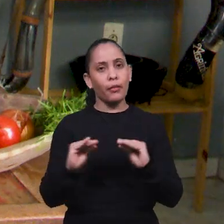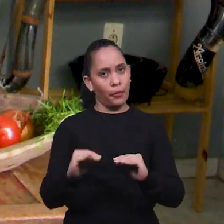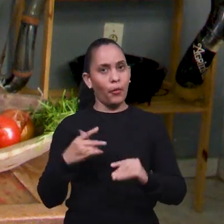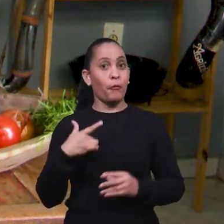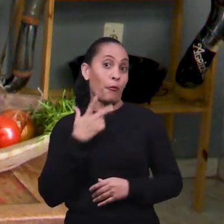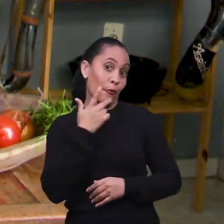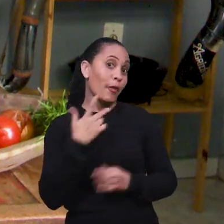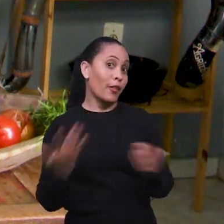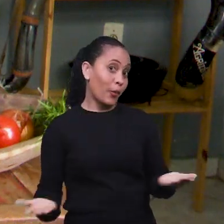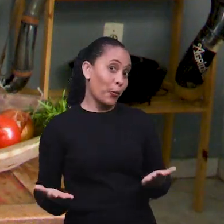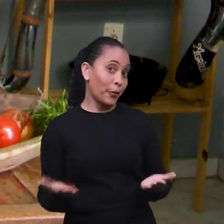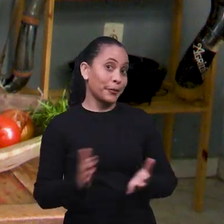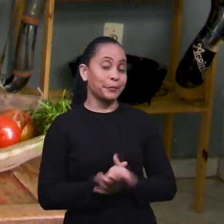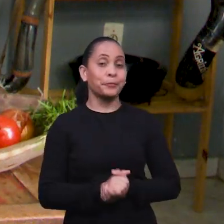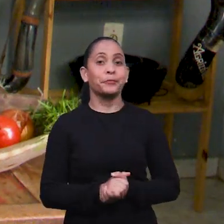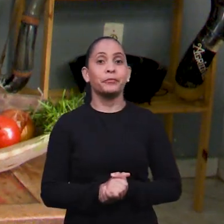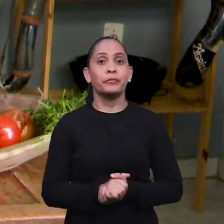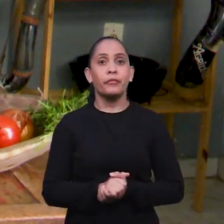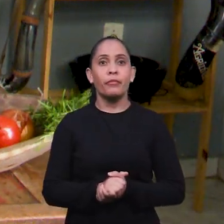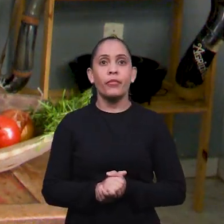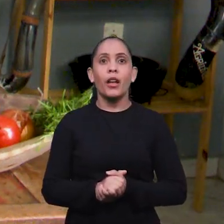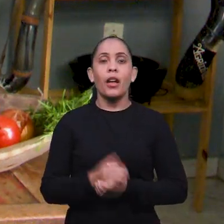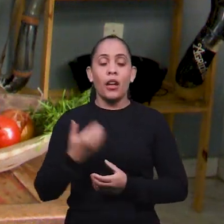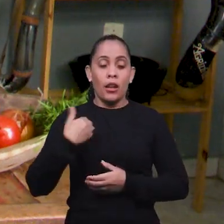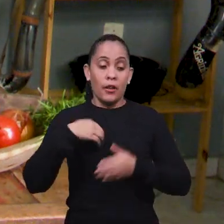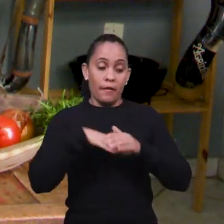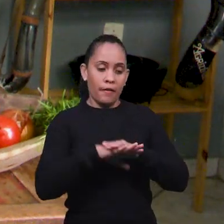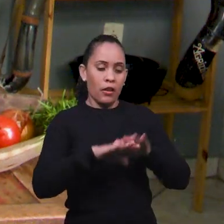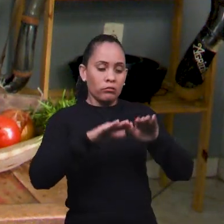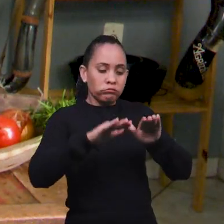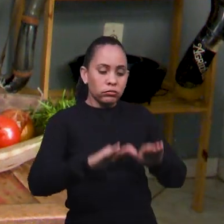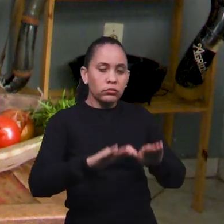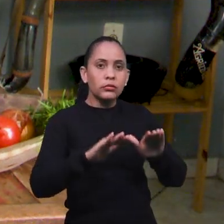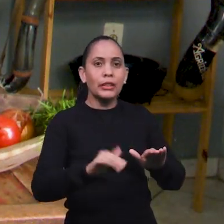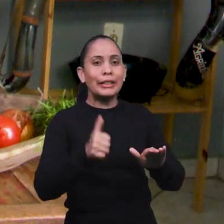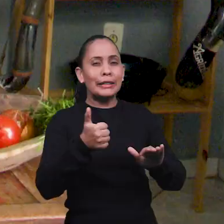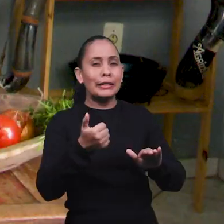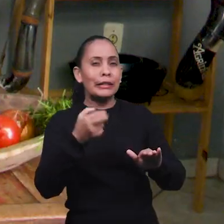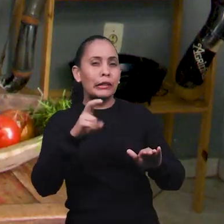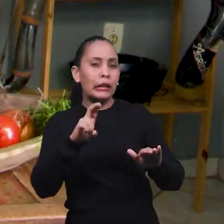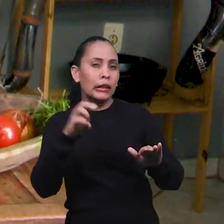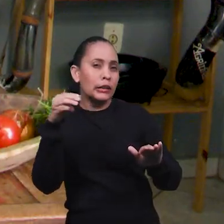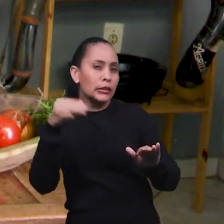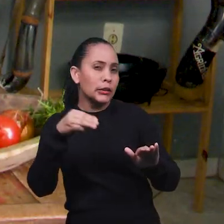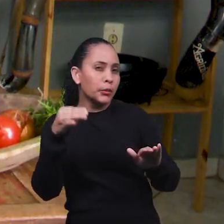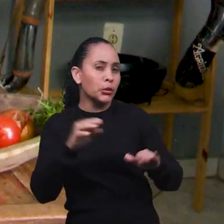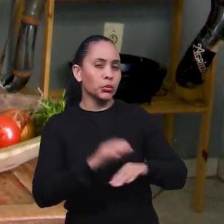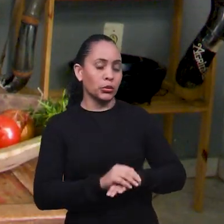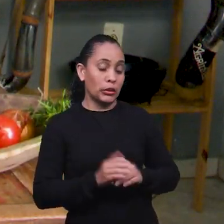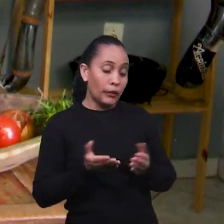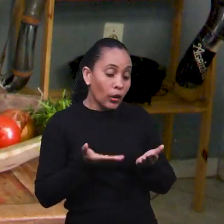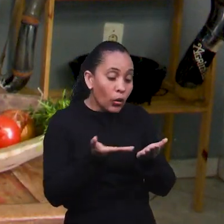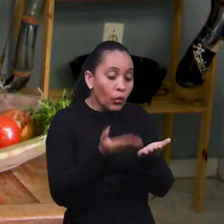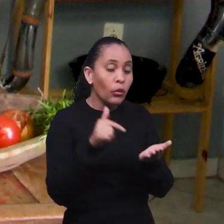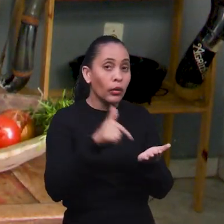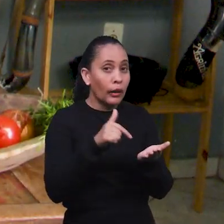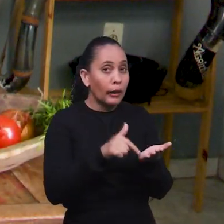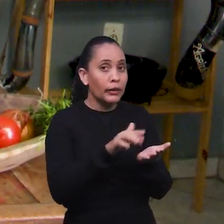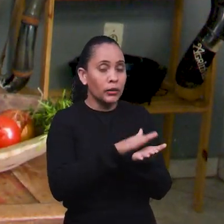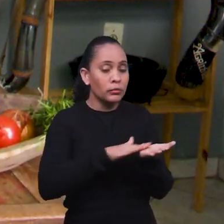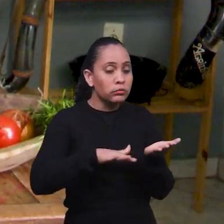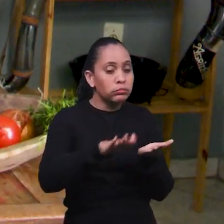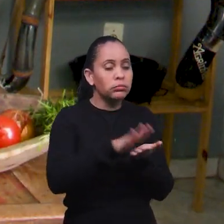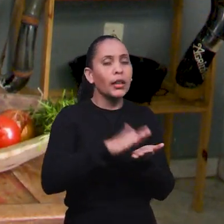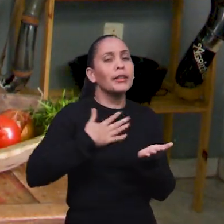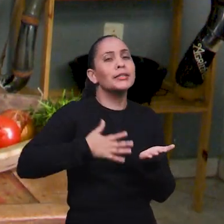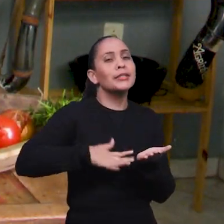pão. Vou falar agora. Ele vai descansar durante 15 minutos. Daqui 15